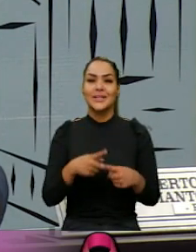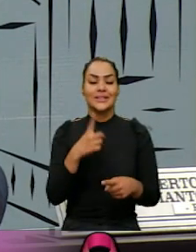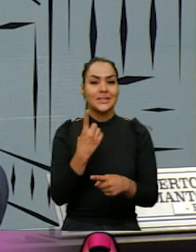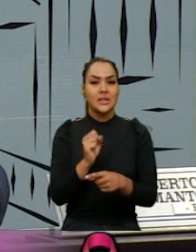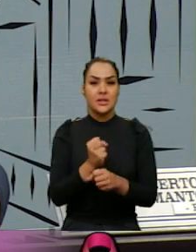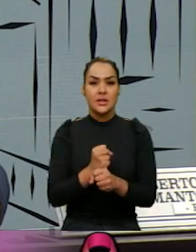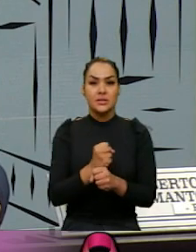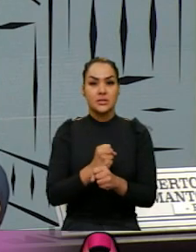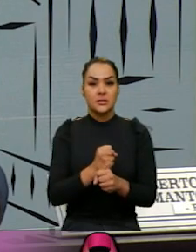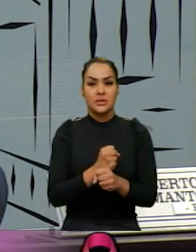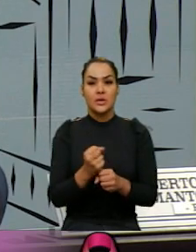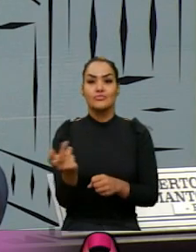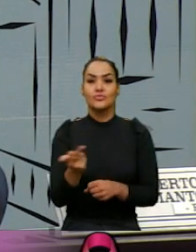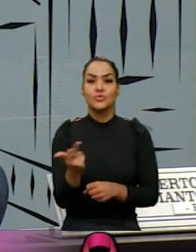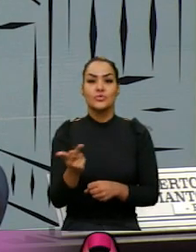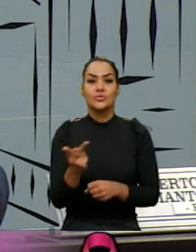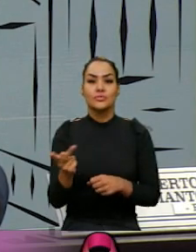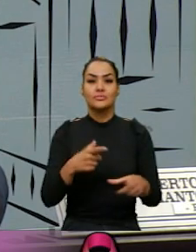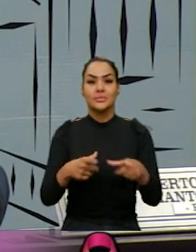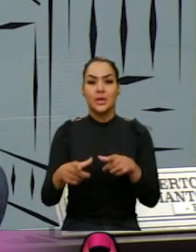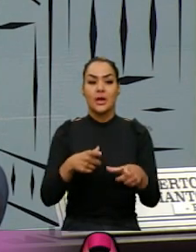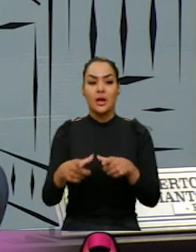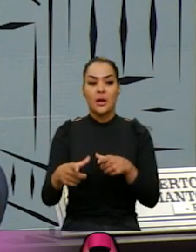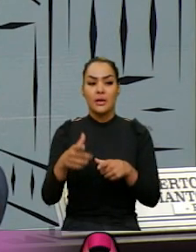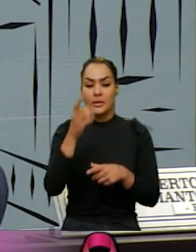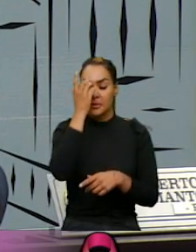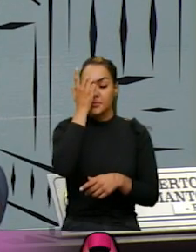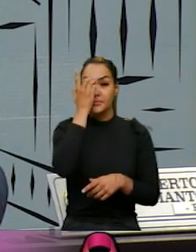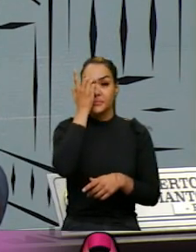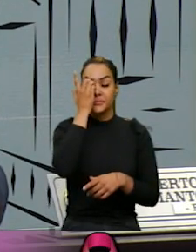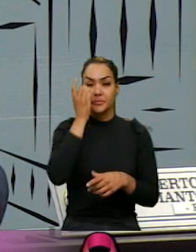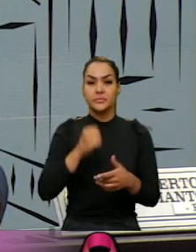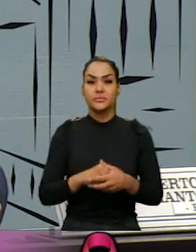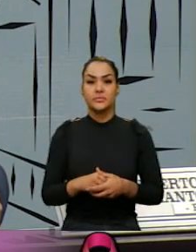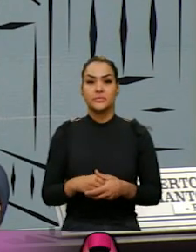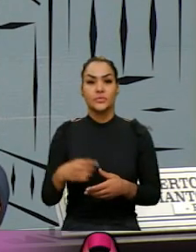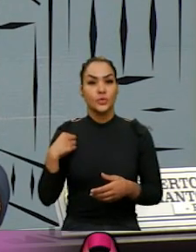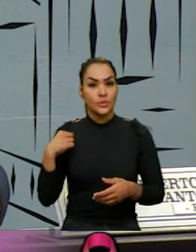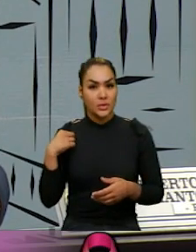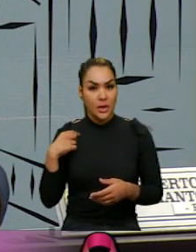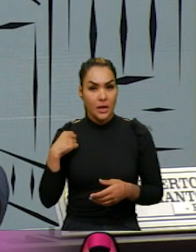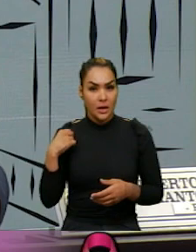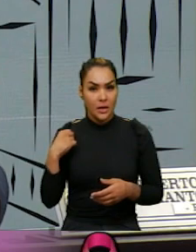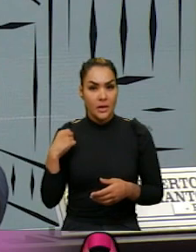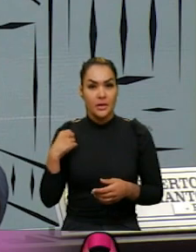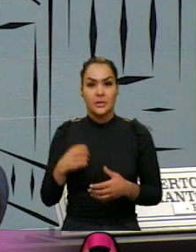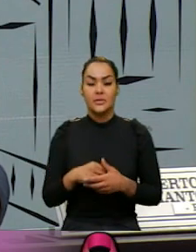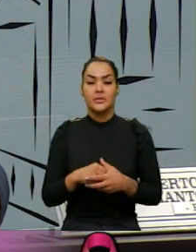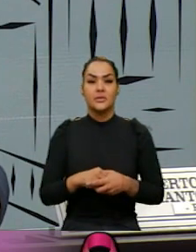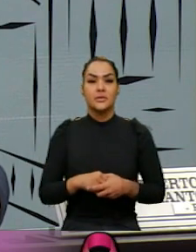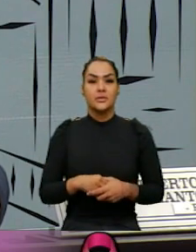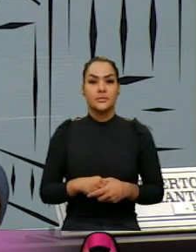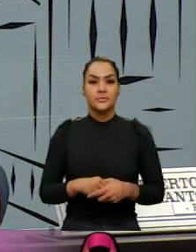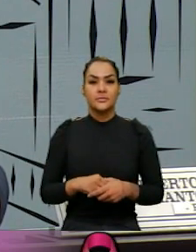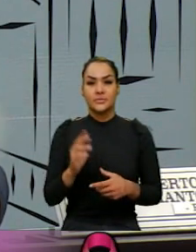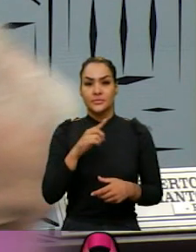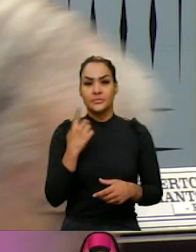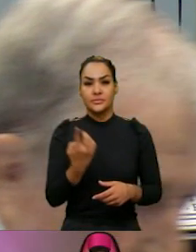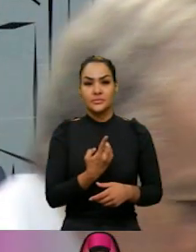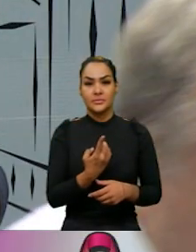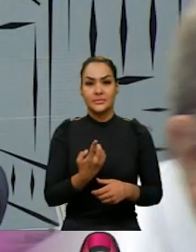Alessandra fazem esse trabalho. Muitos já passou no anonimato, né, mas aí a gente resolveu